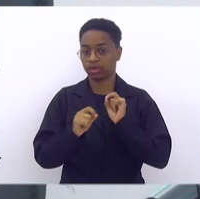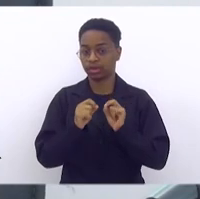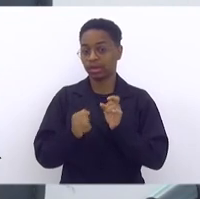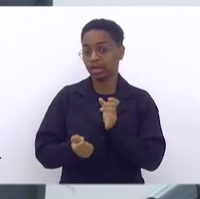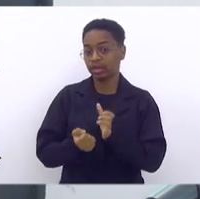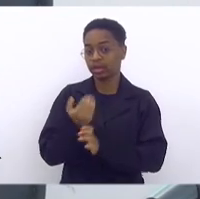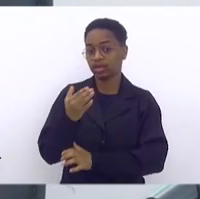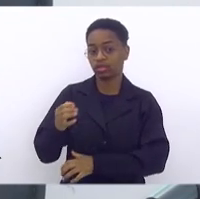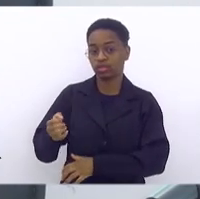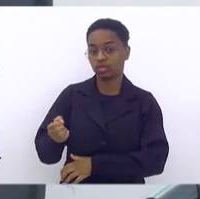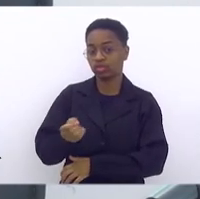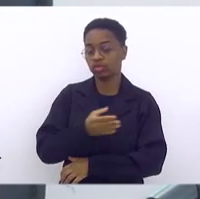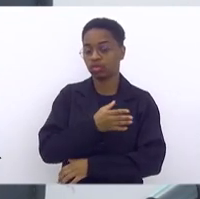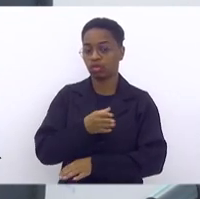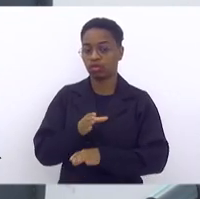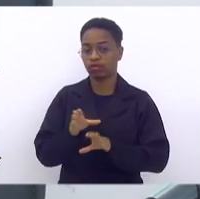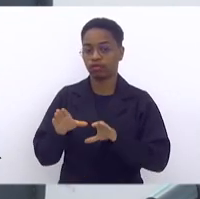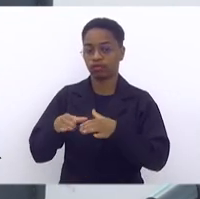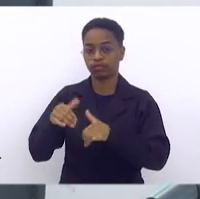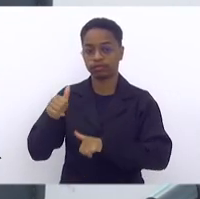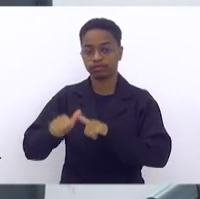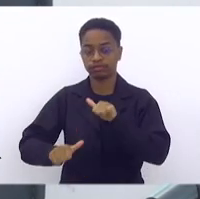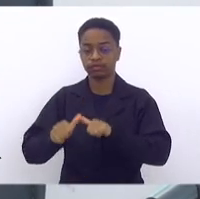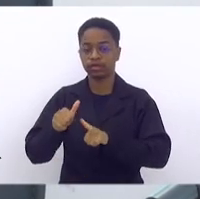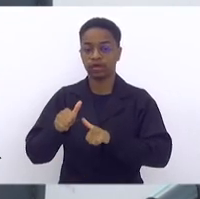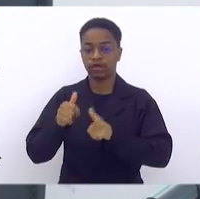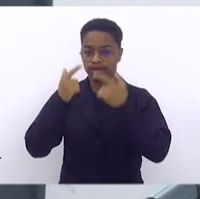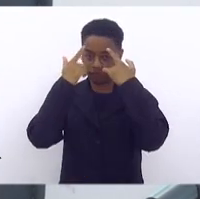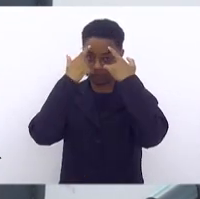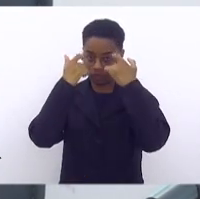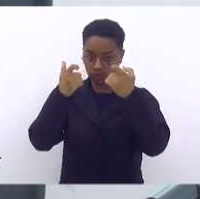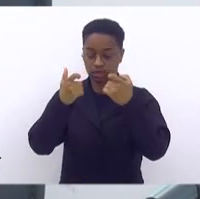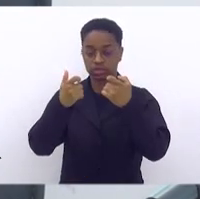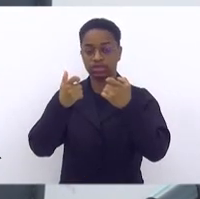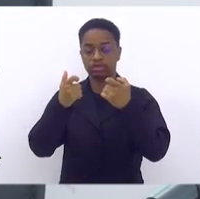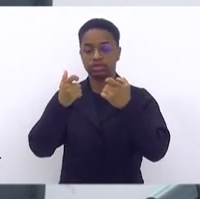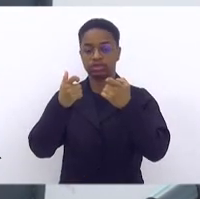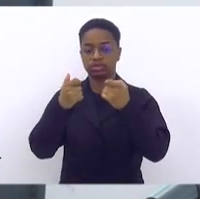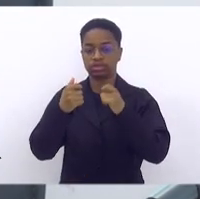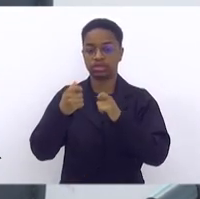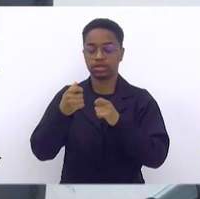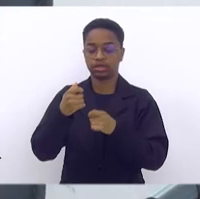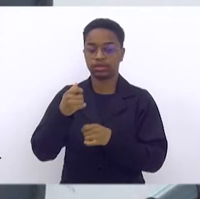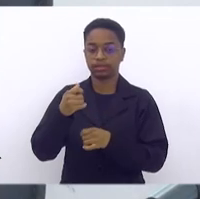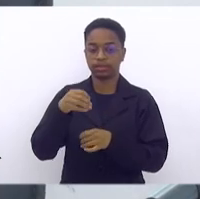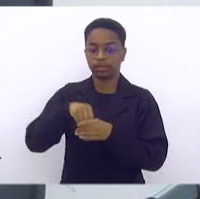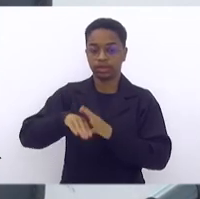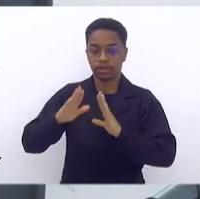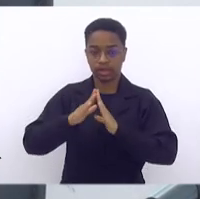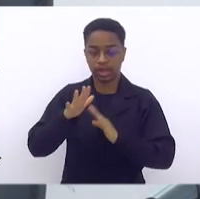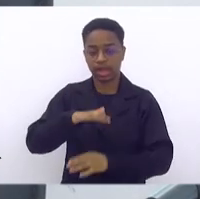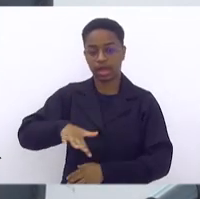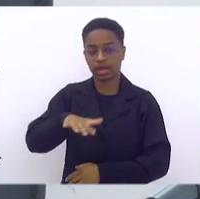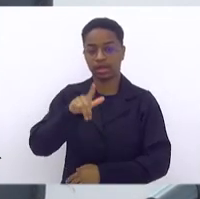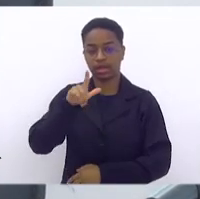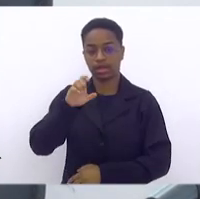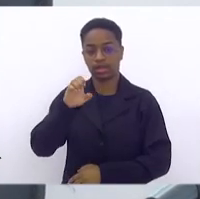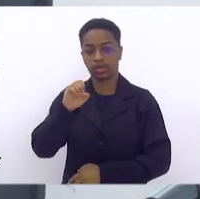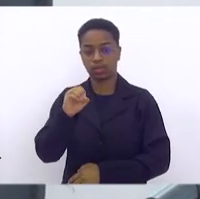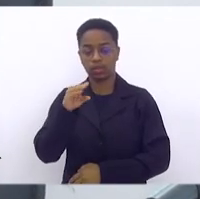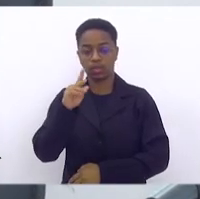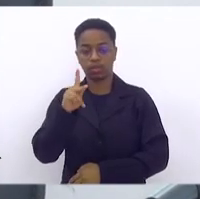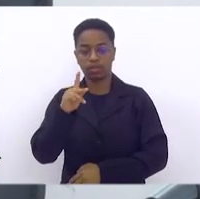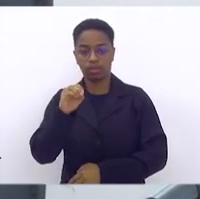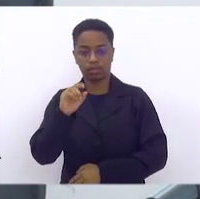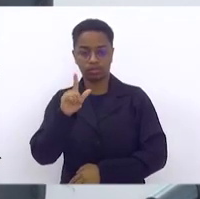de um novo juizado da violência doméstica na área da Leopoldina. E, da mesma forma, também uma